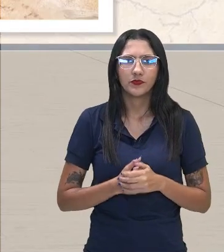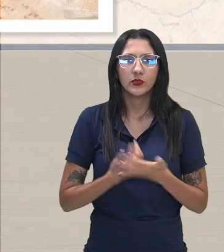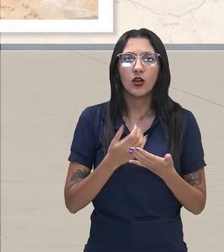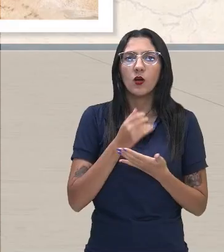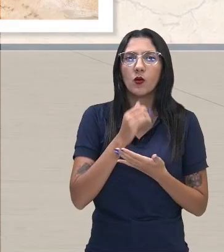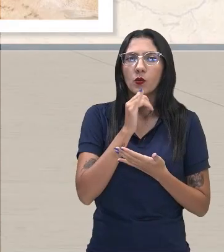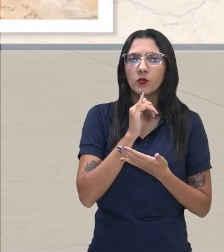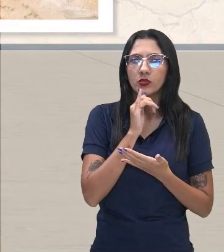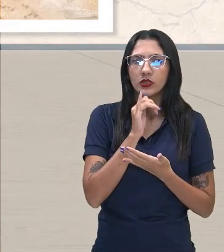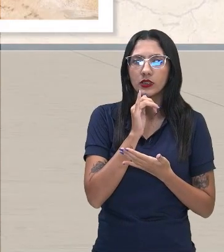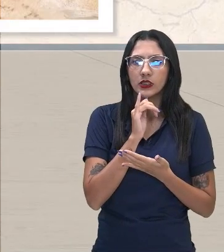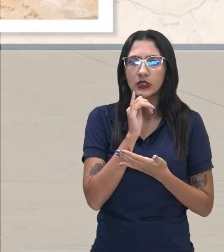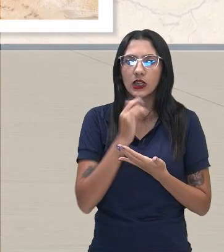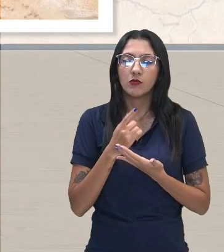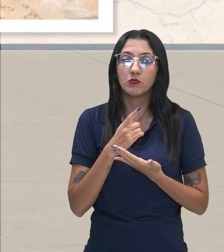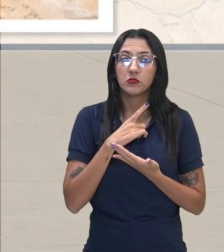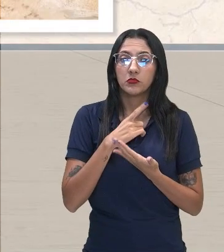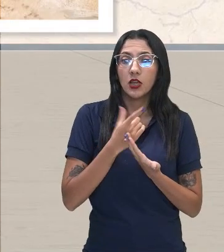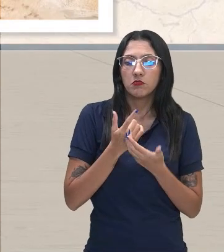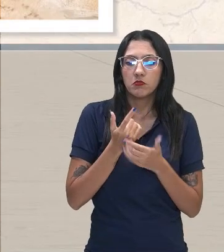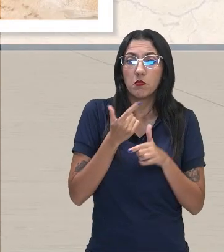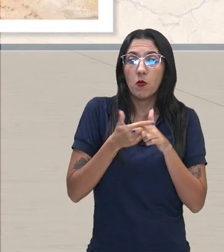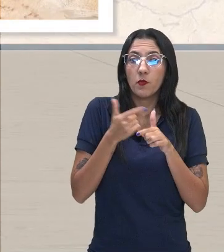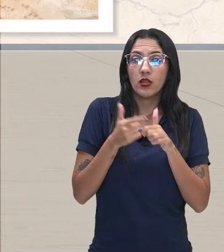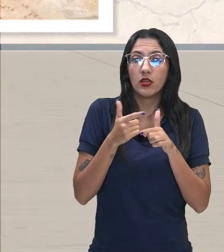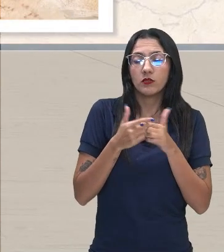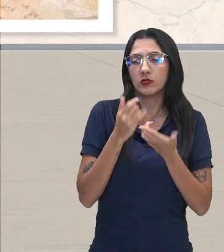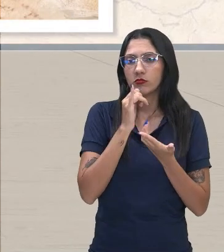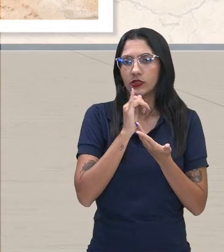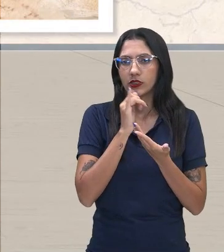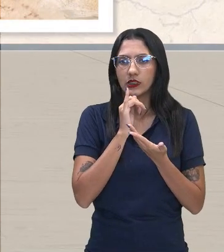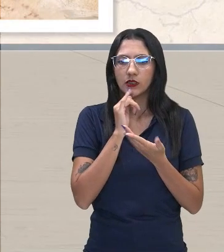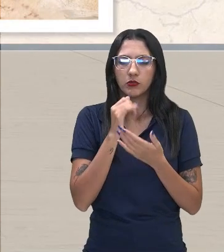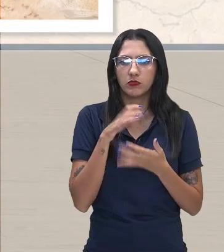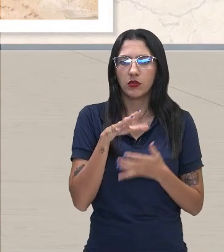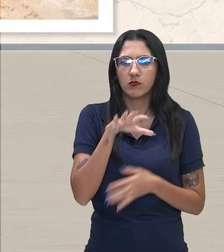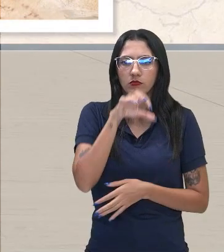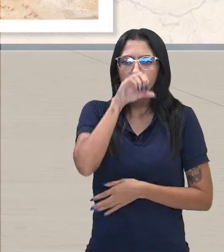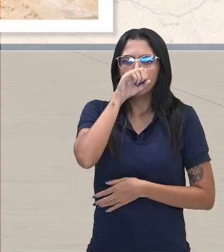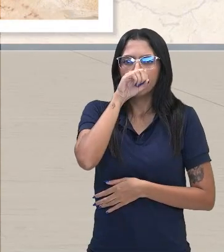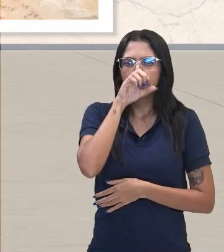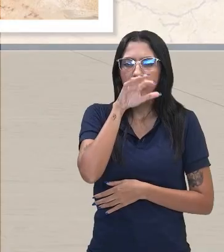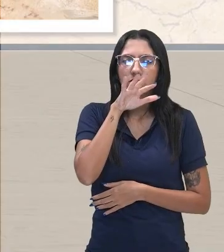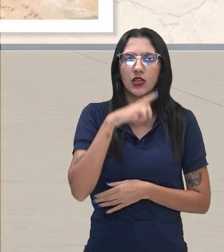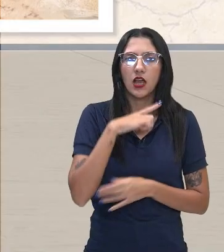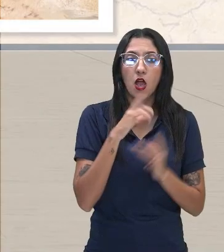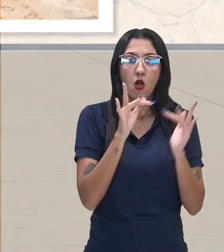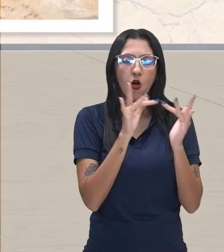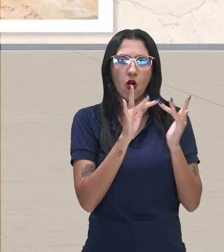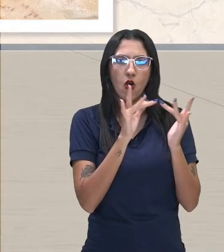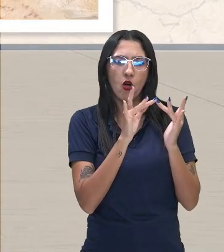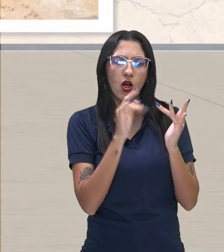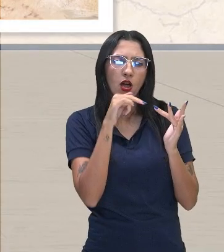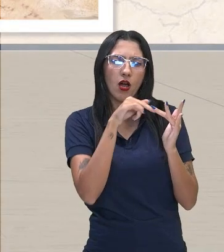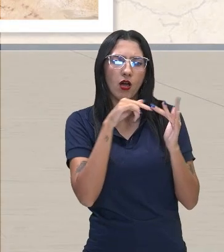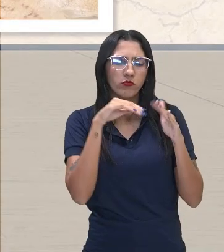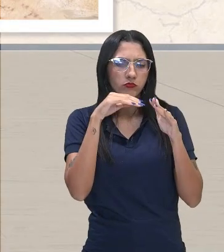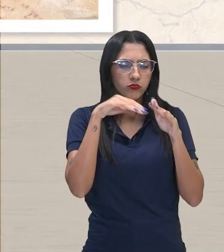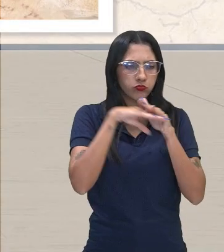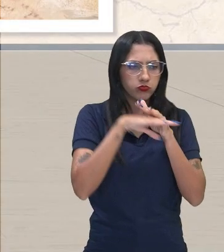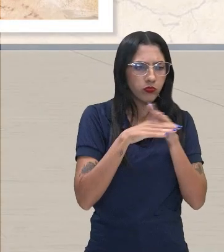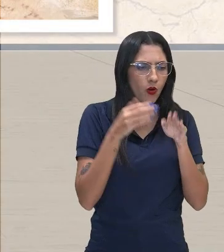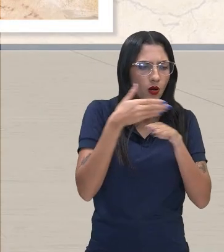ela danifica, já que isso é um patrimônio da humanidade. Então, os visitantes